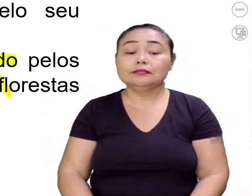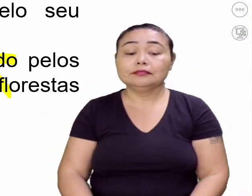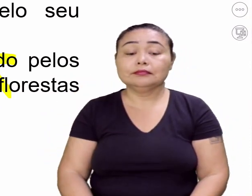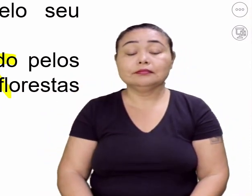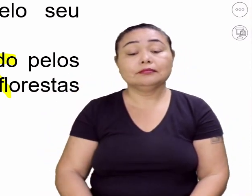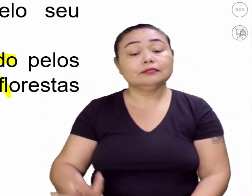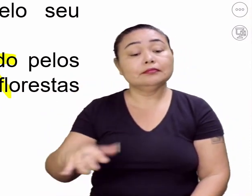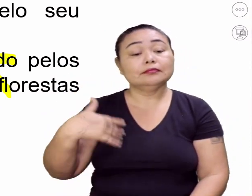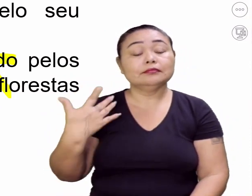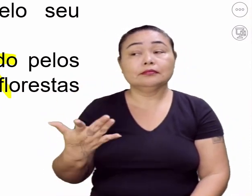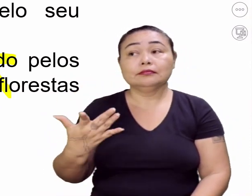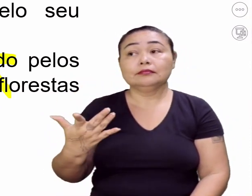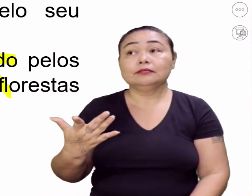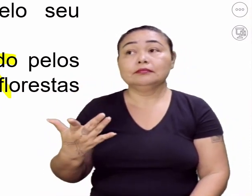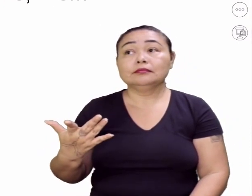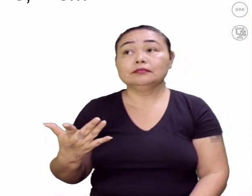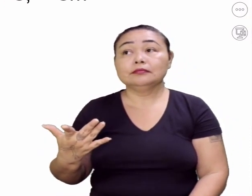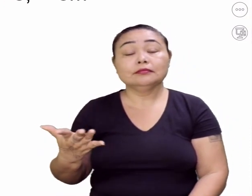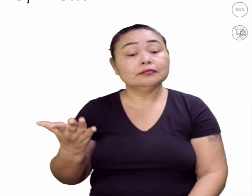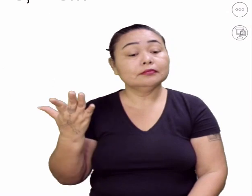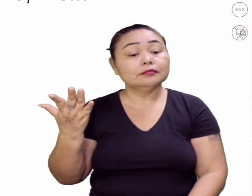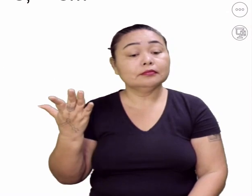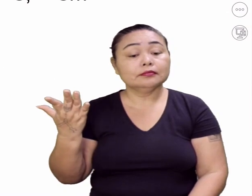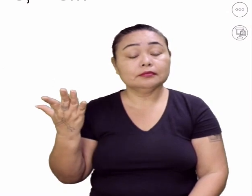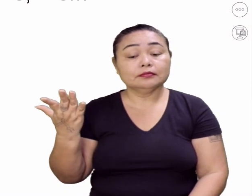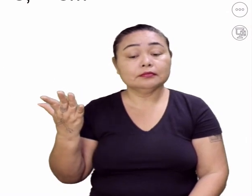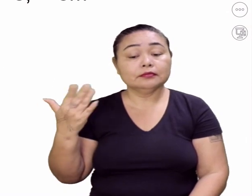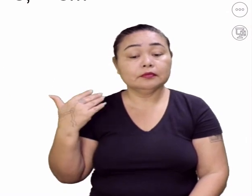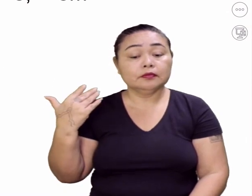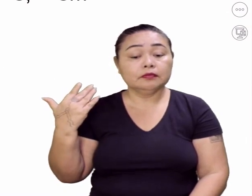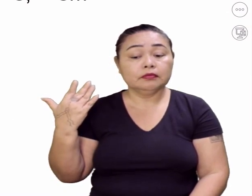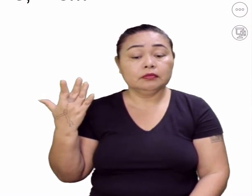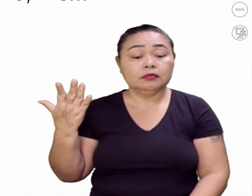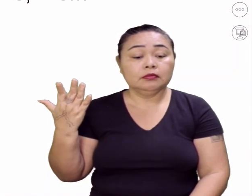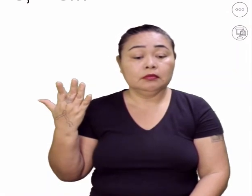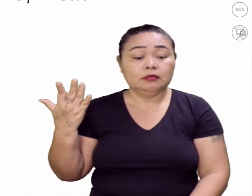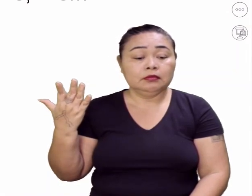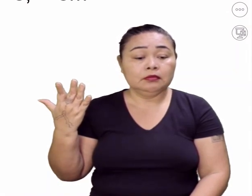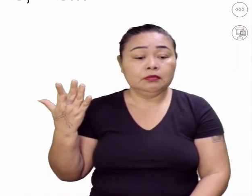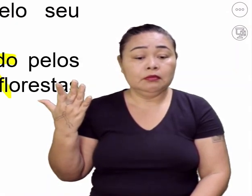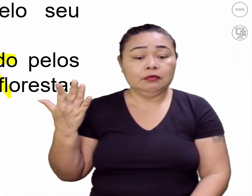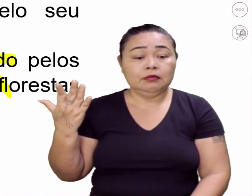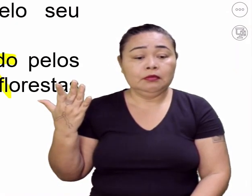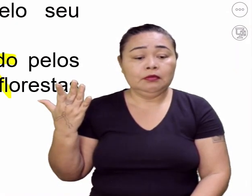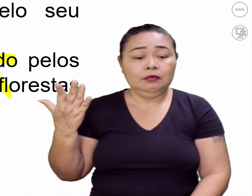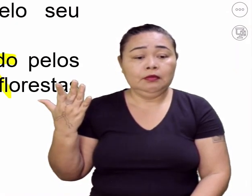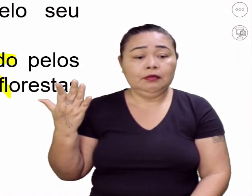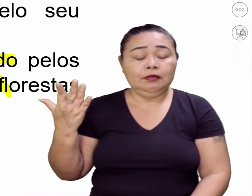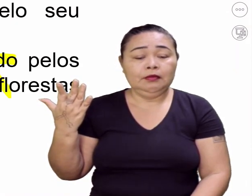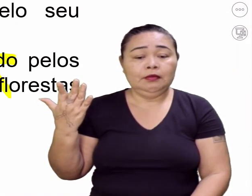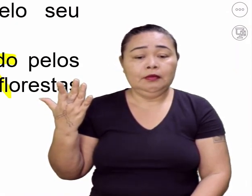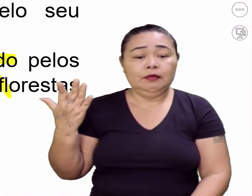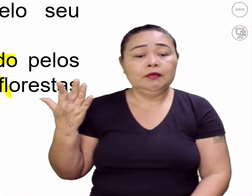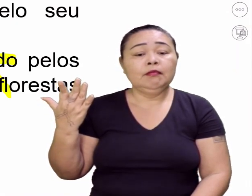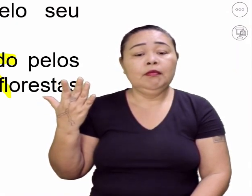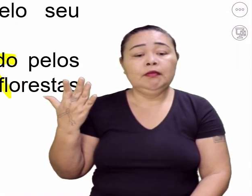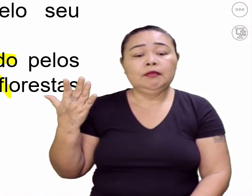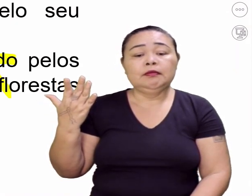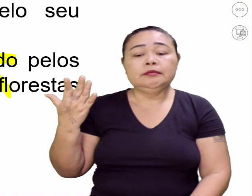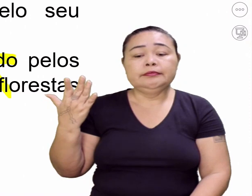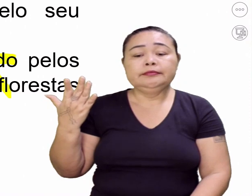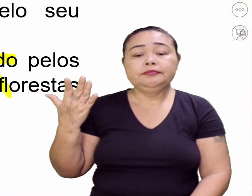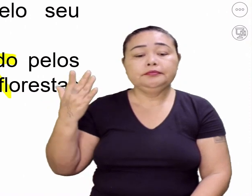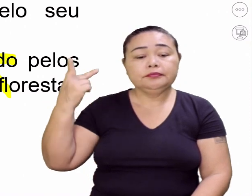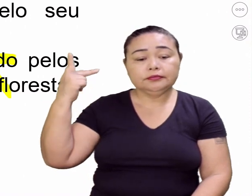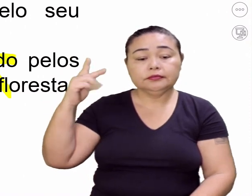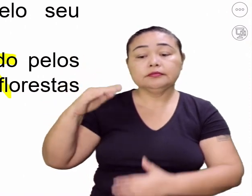Só sobra uma. Olha aí, galera. Então... Opa, não, peraí. Essa aqui, Rogério. Os países desenvolvidos